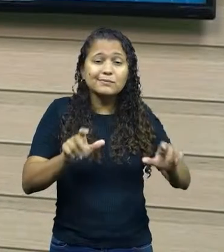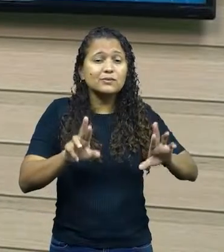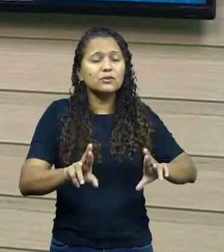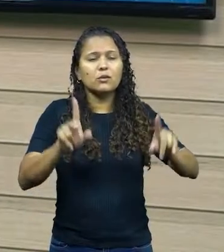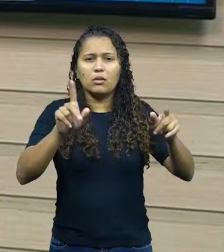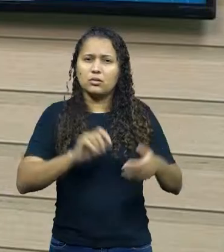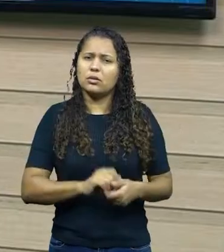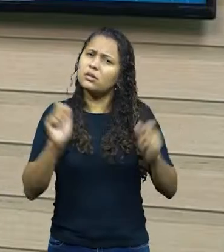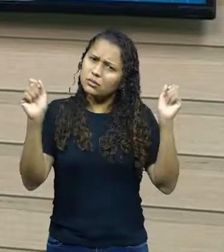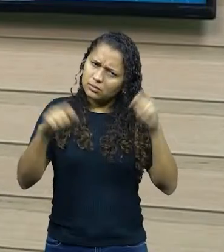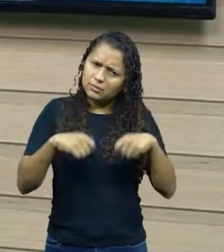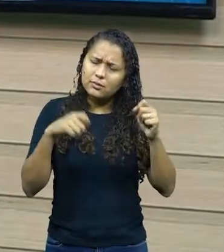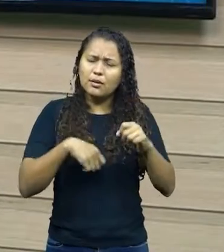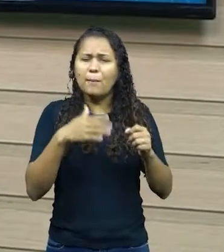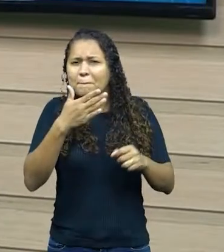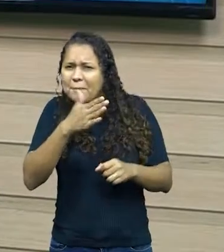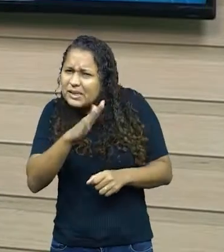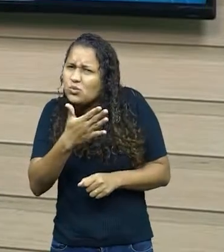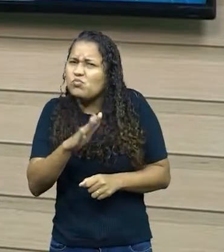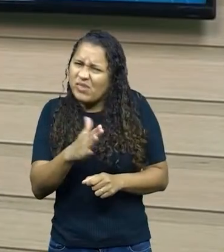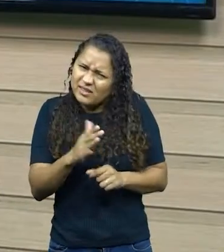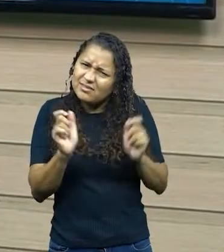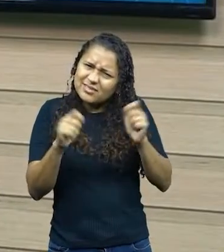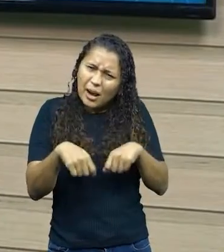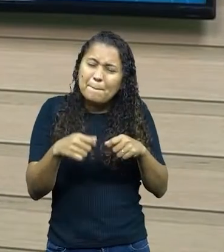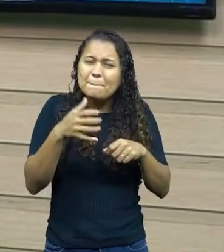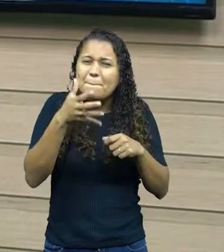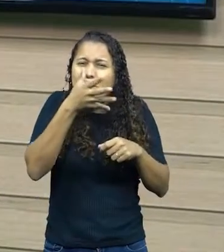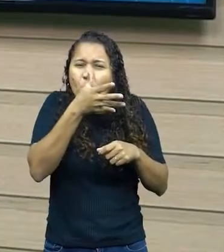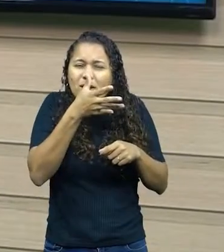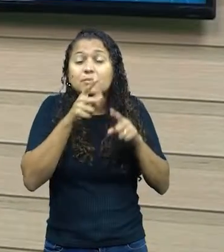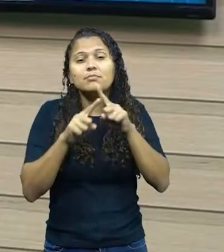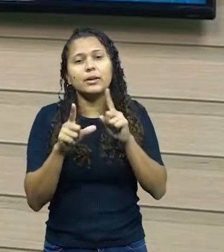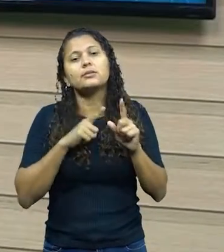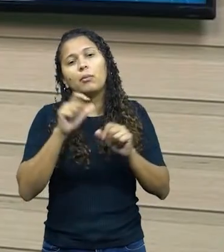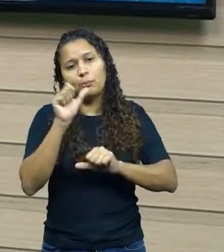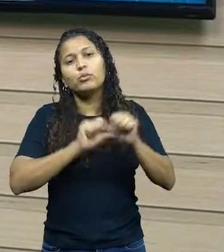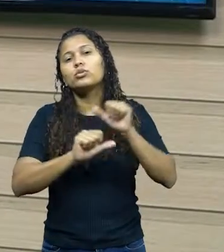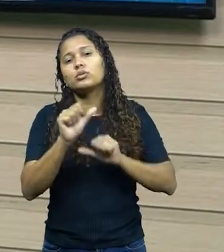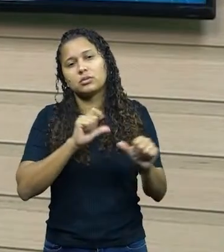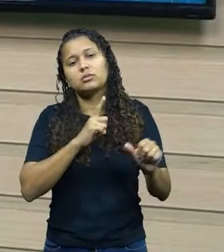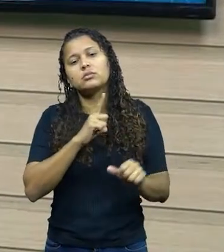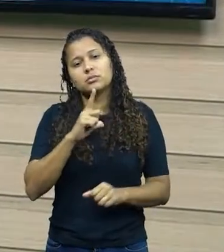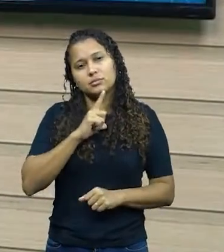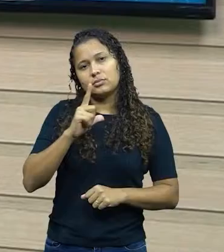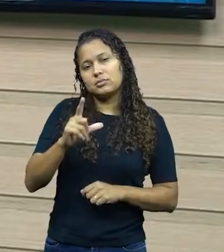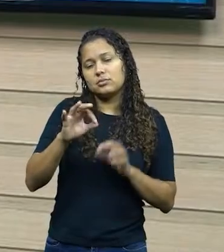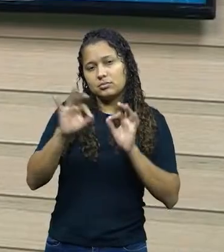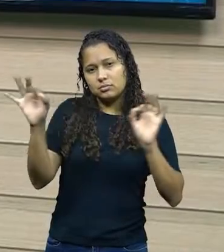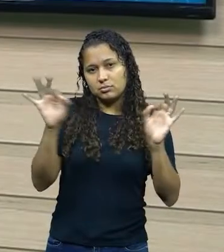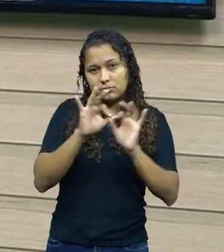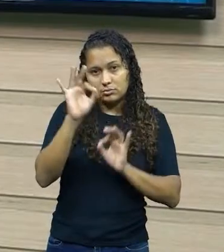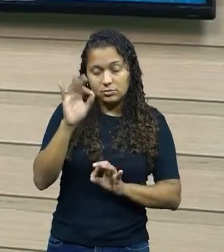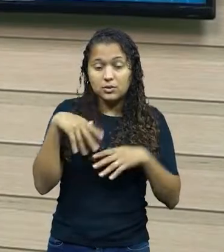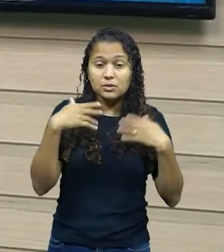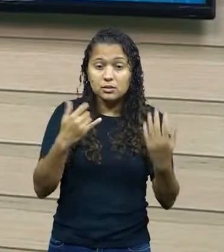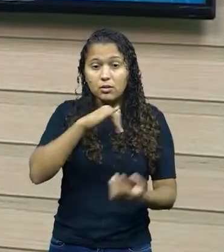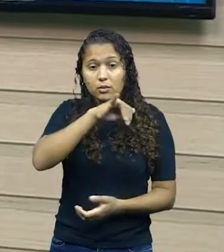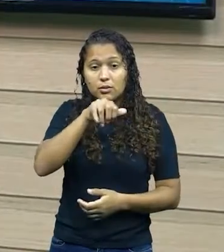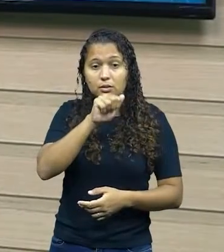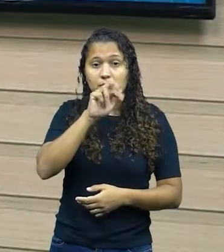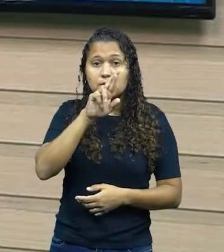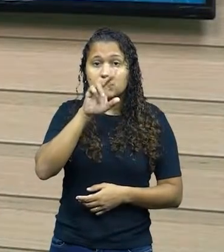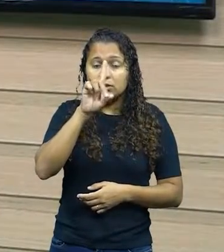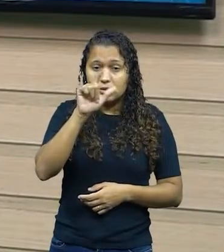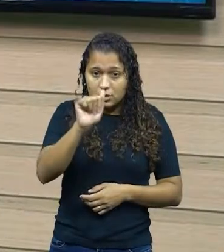A gente pode até ficar aproximado um do outro, mas vai ter variação ali, nessas distâncias. Então, a jarda,